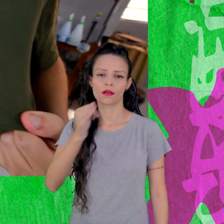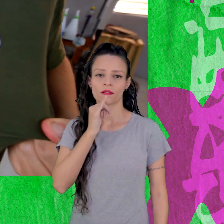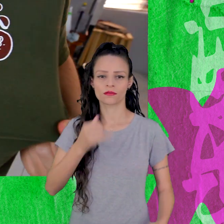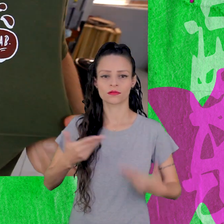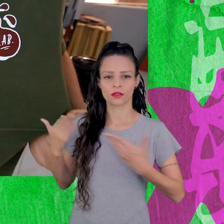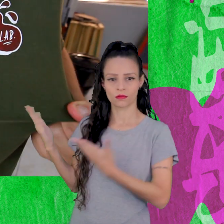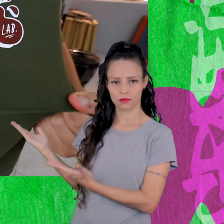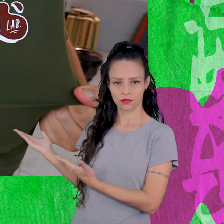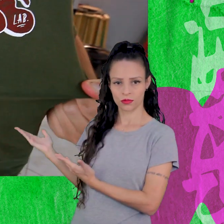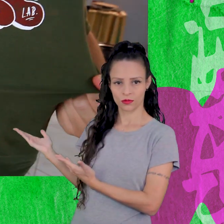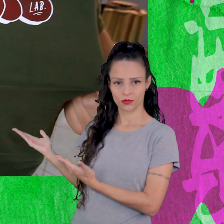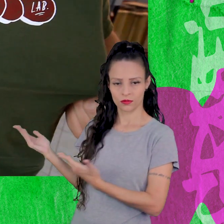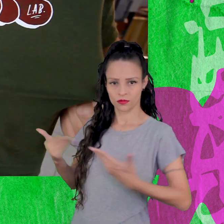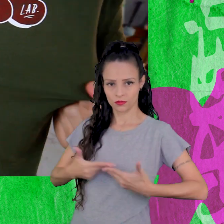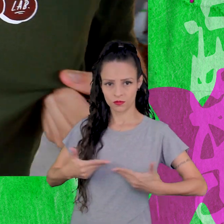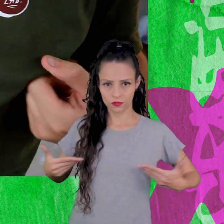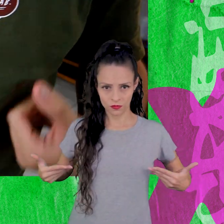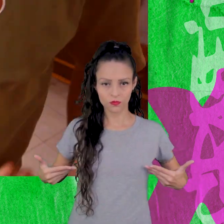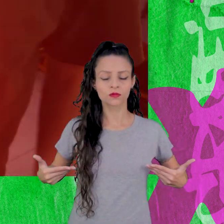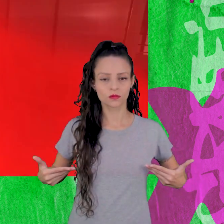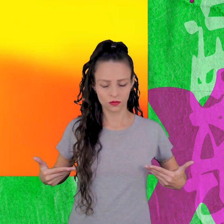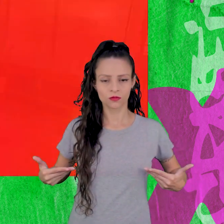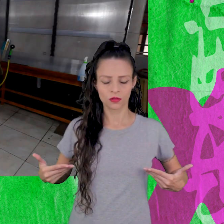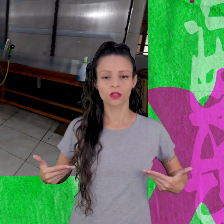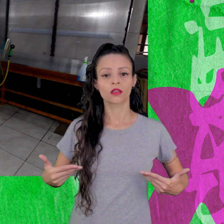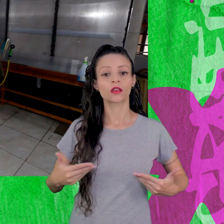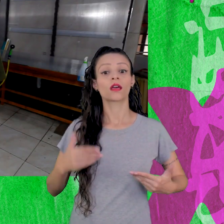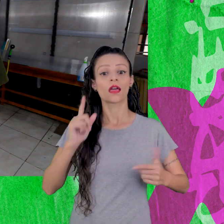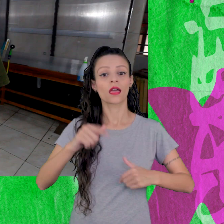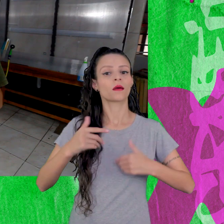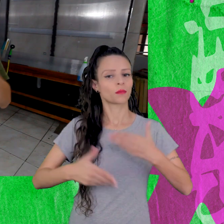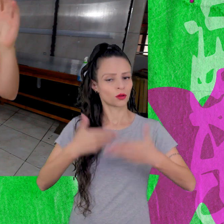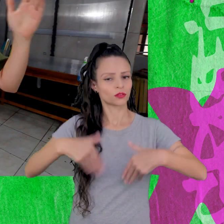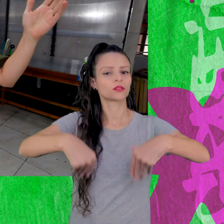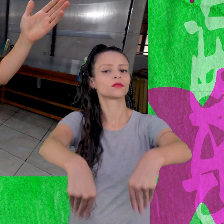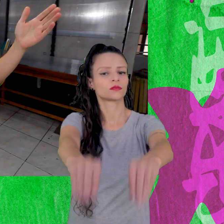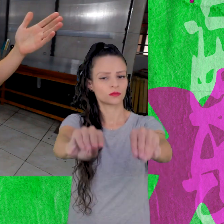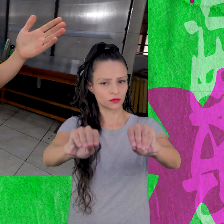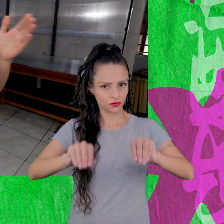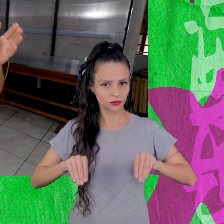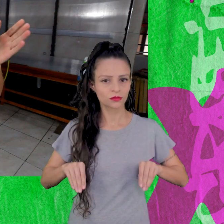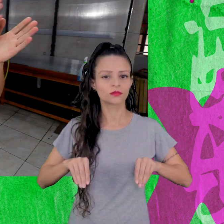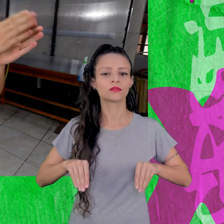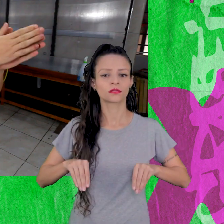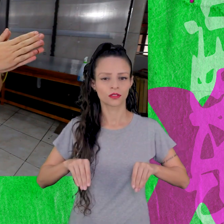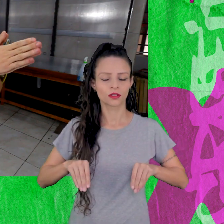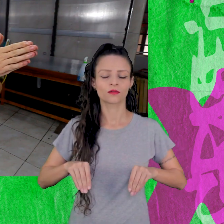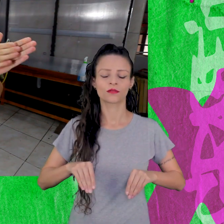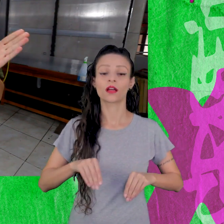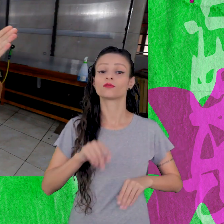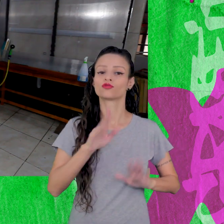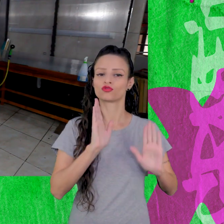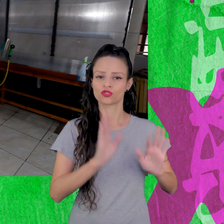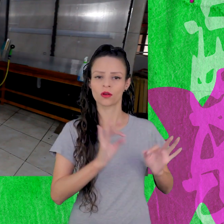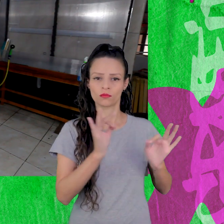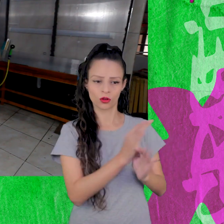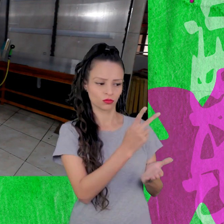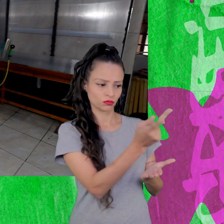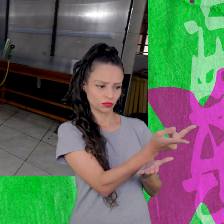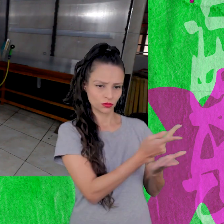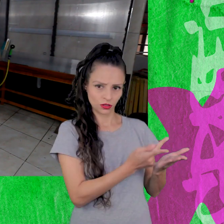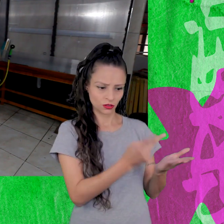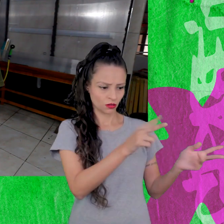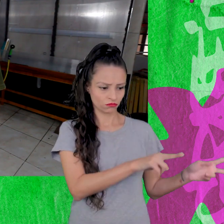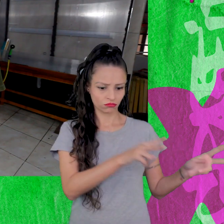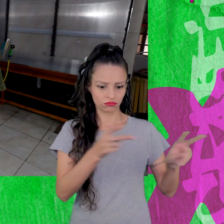essa aqui, então esse processo aqui a gente chama de um processo serigráfico. Então a gente pega a arte que você tem, passa por